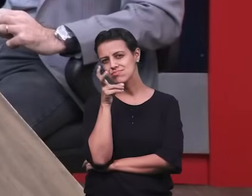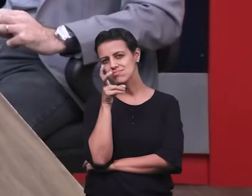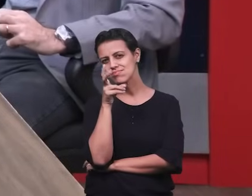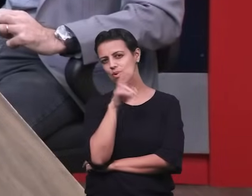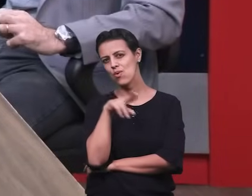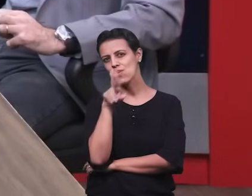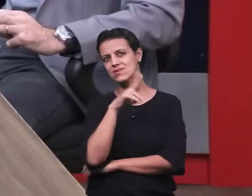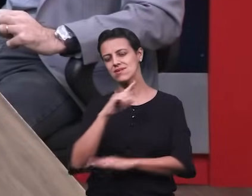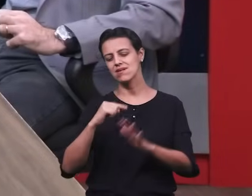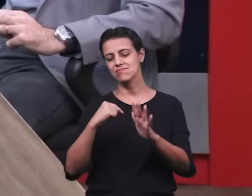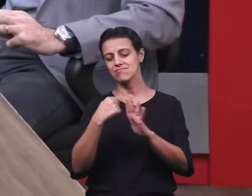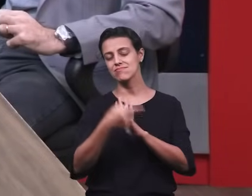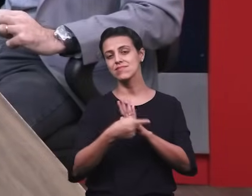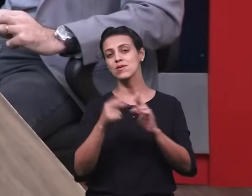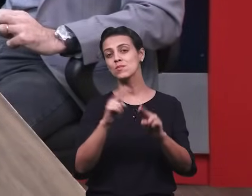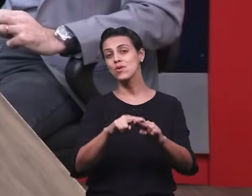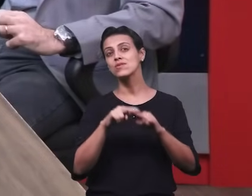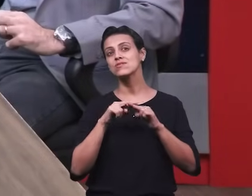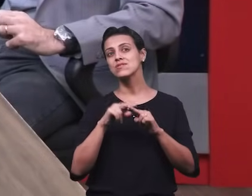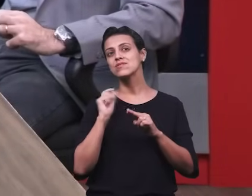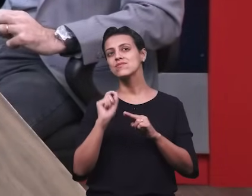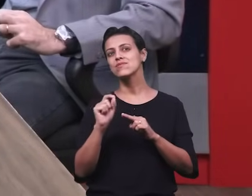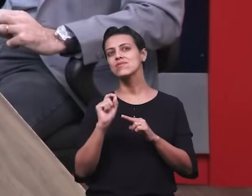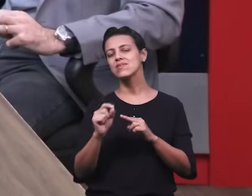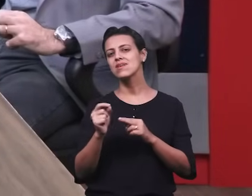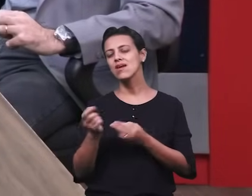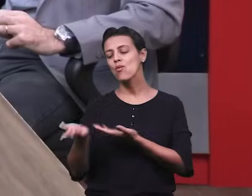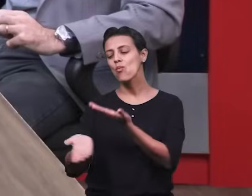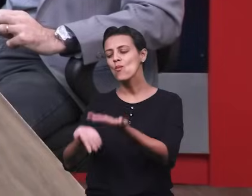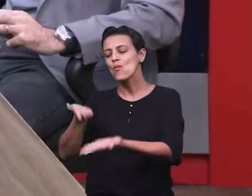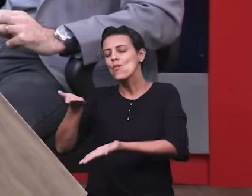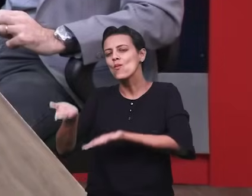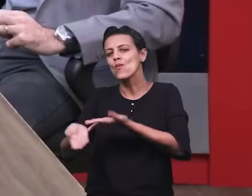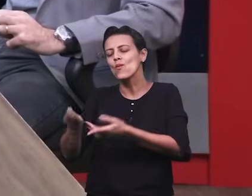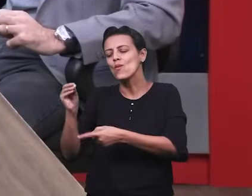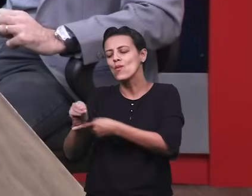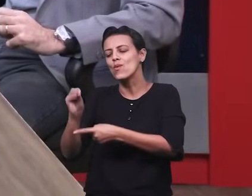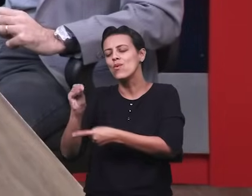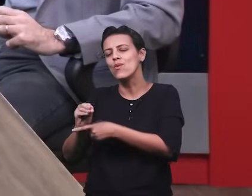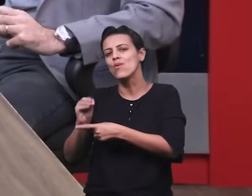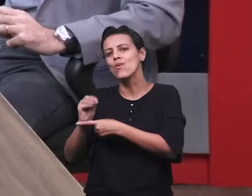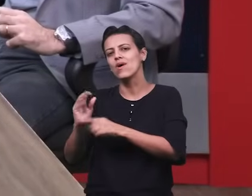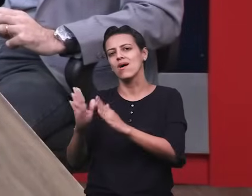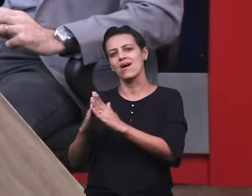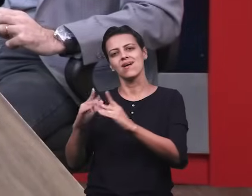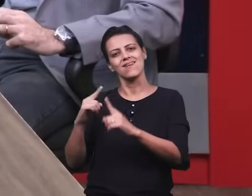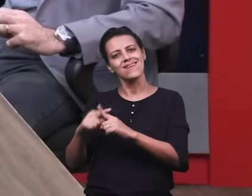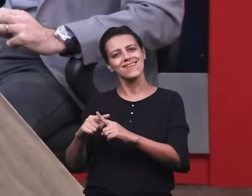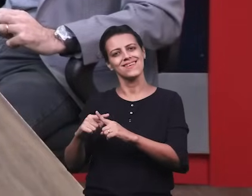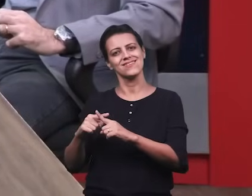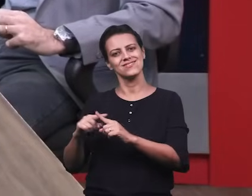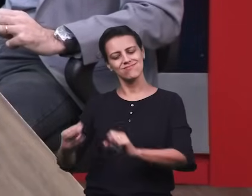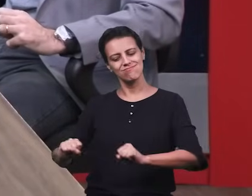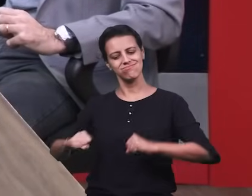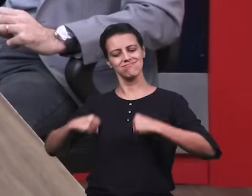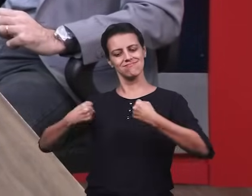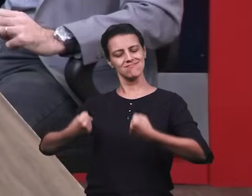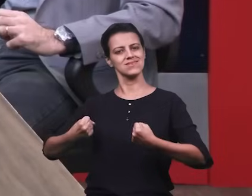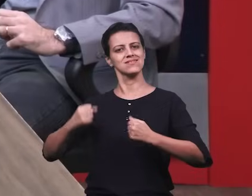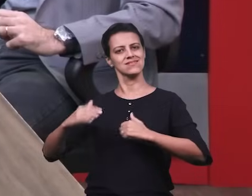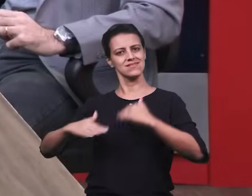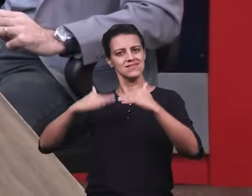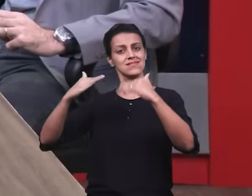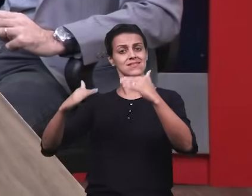para preservar a função, dar todo um direcionamento para que você possa ter uma vida saudável, e